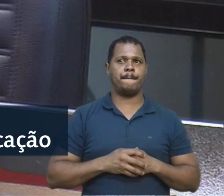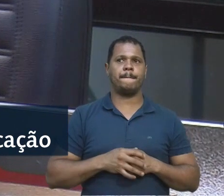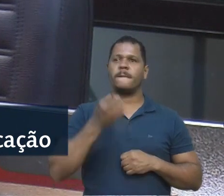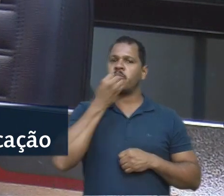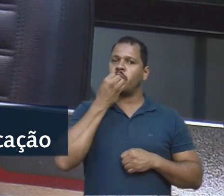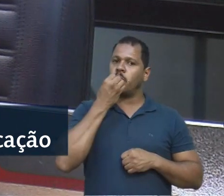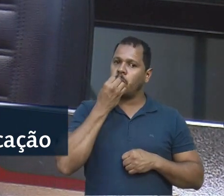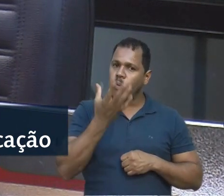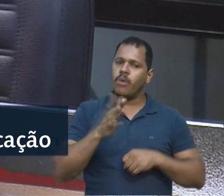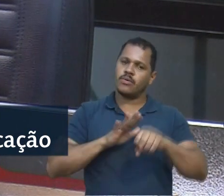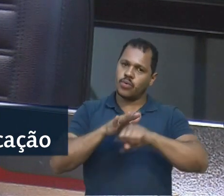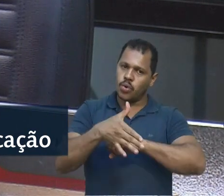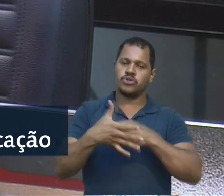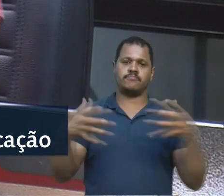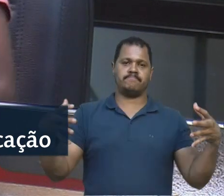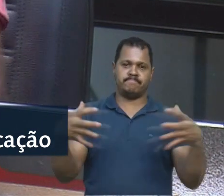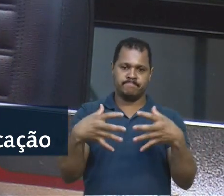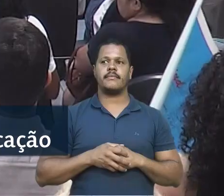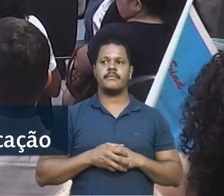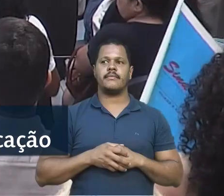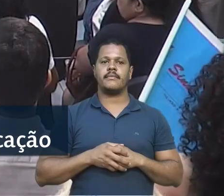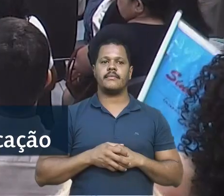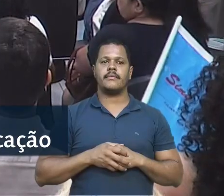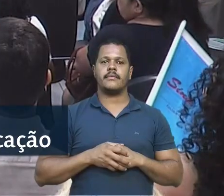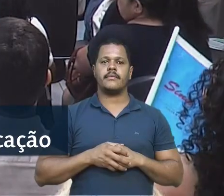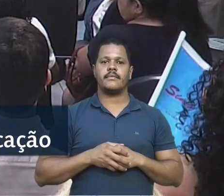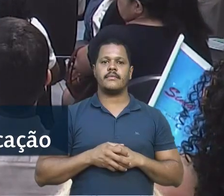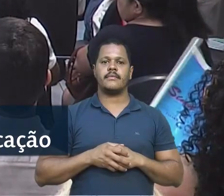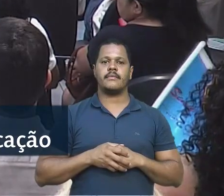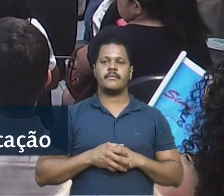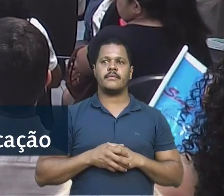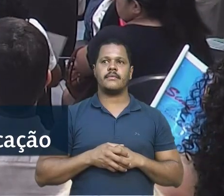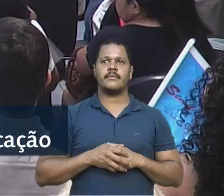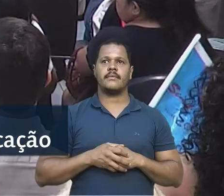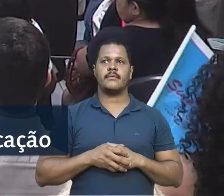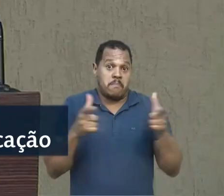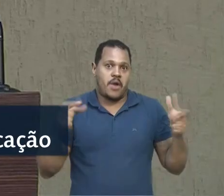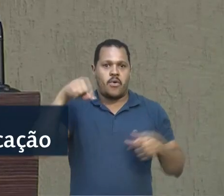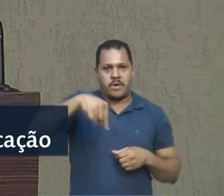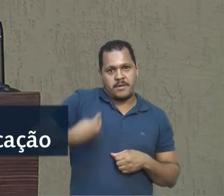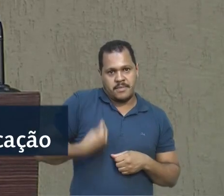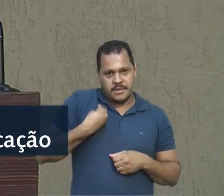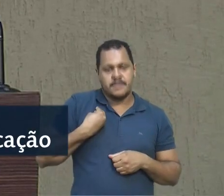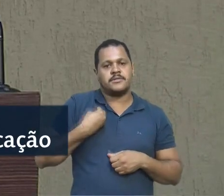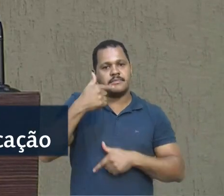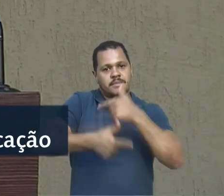bomel Martins o presidente do sindute Viçosa Paulo Grossi fez o uso da Tribuna durante a reunião e ressaltou a